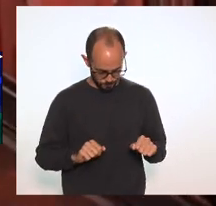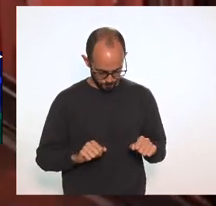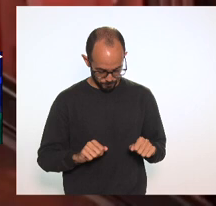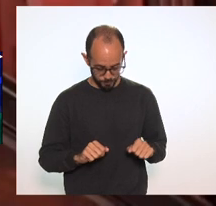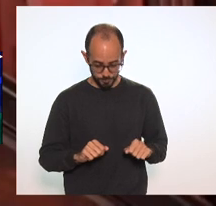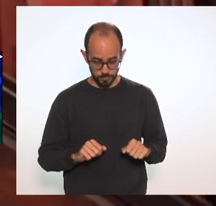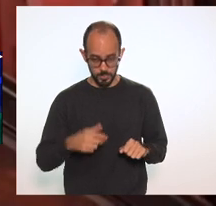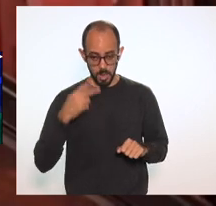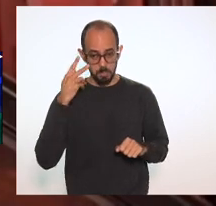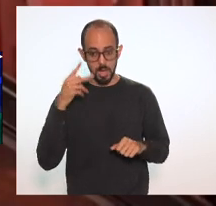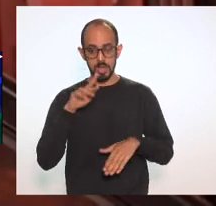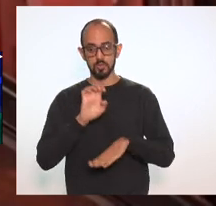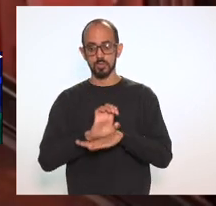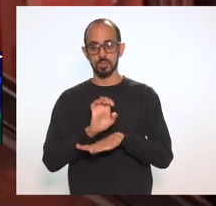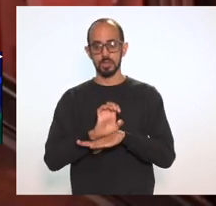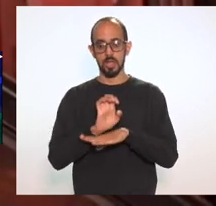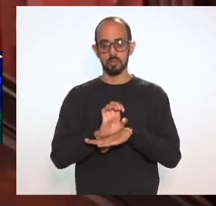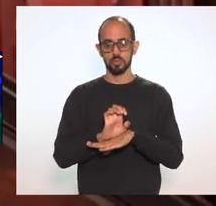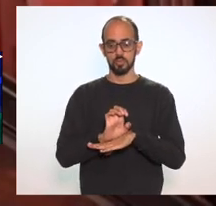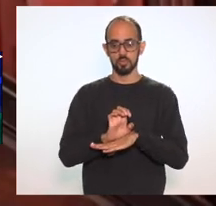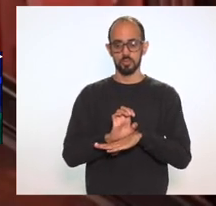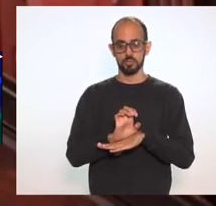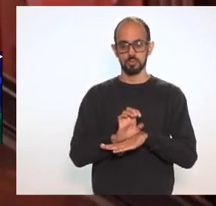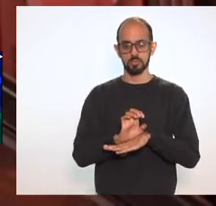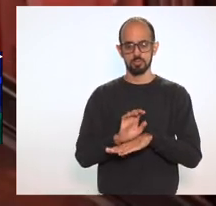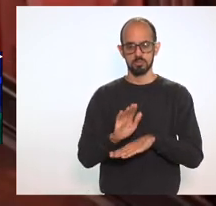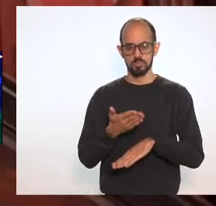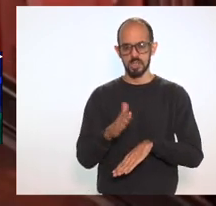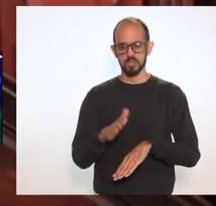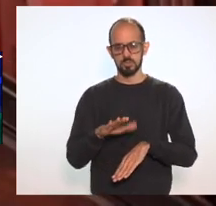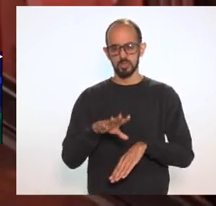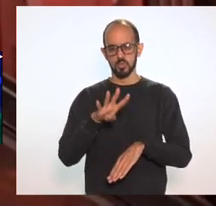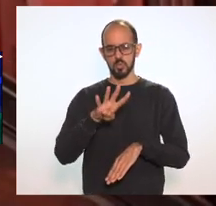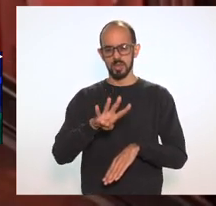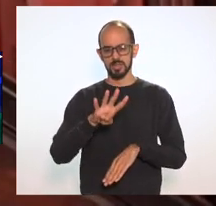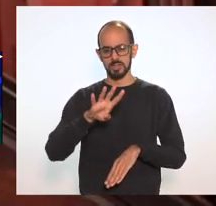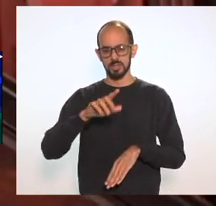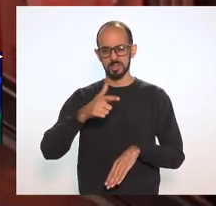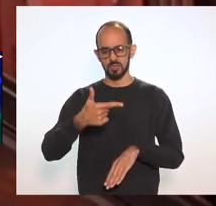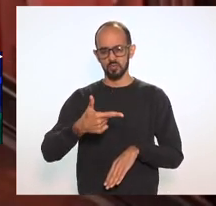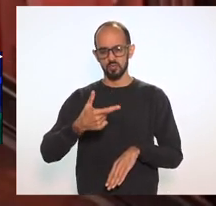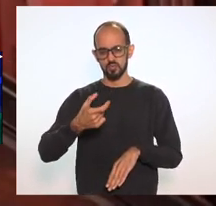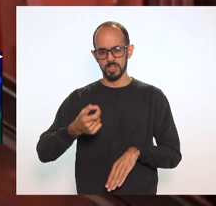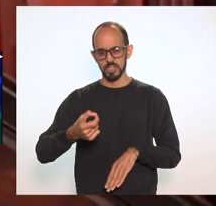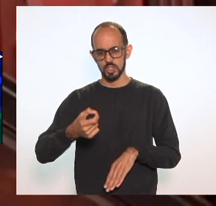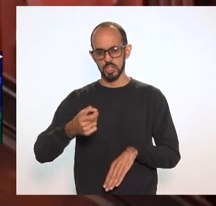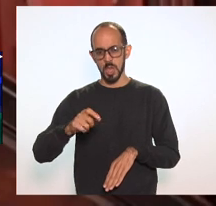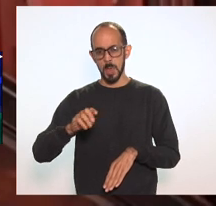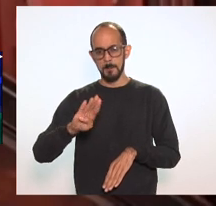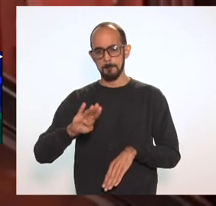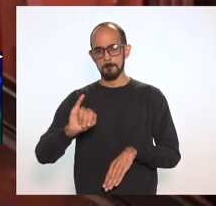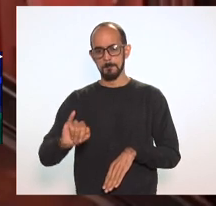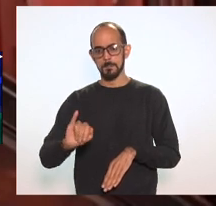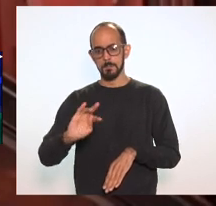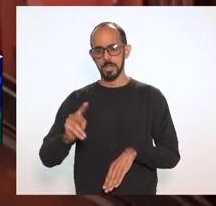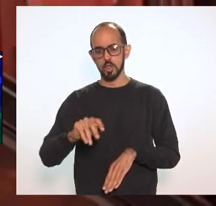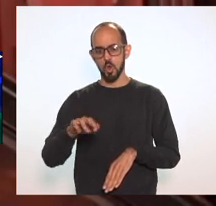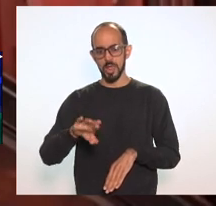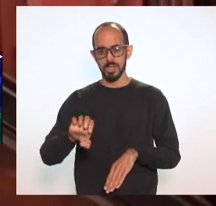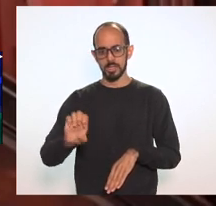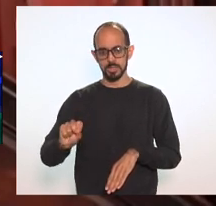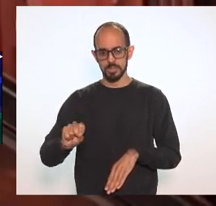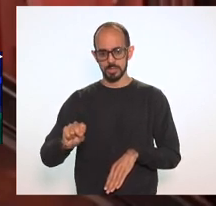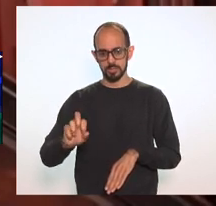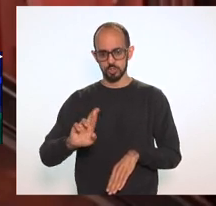para os Estados há cerca de 420 bilhões aos Estados mais